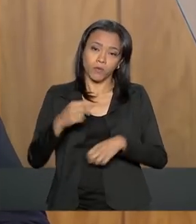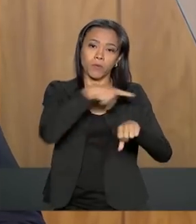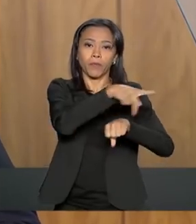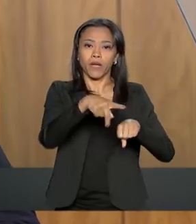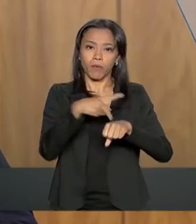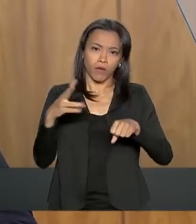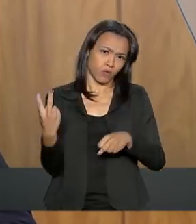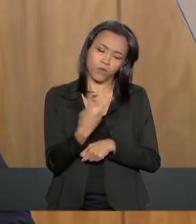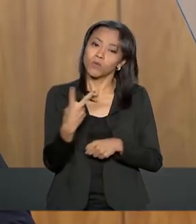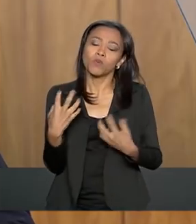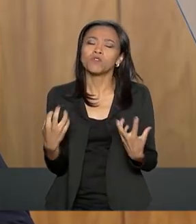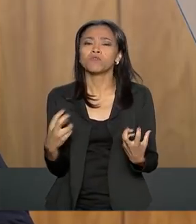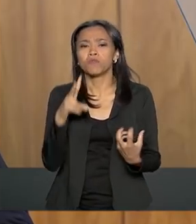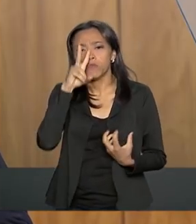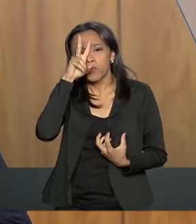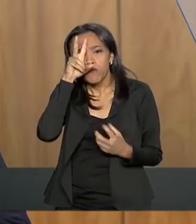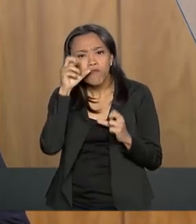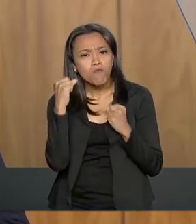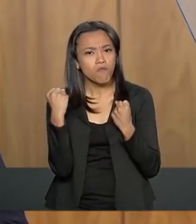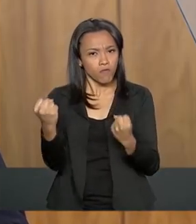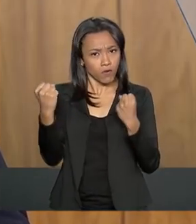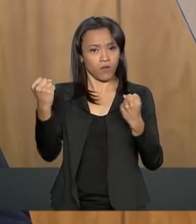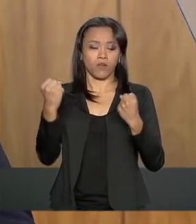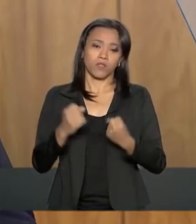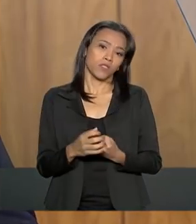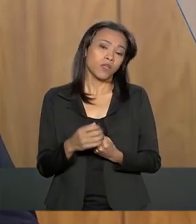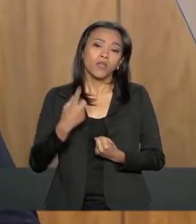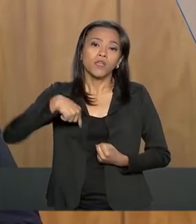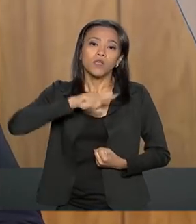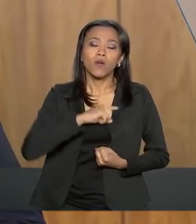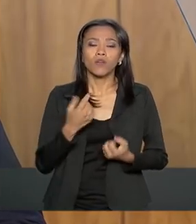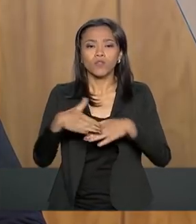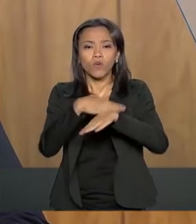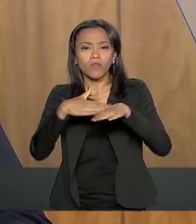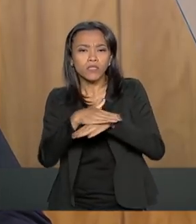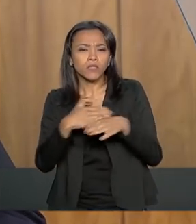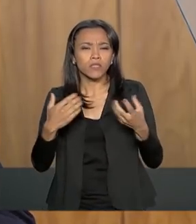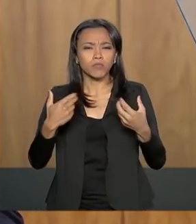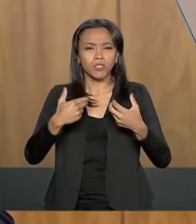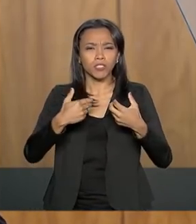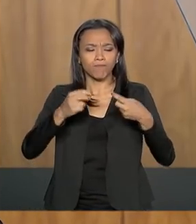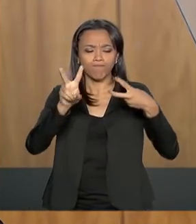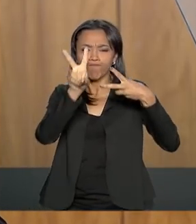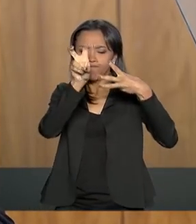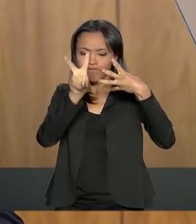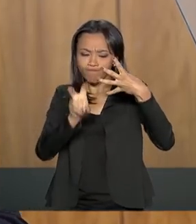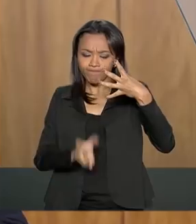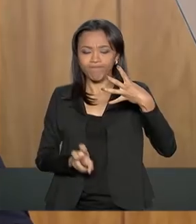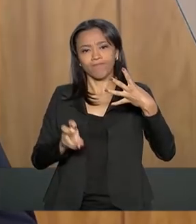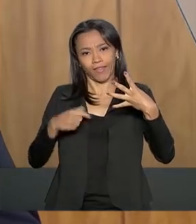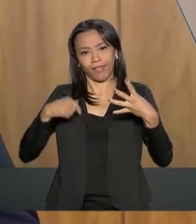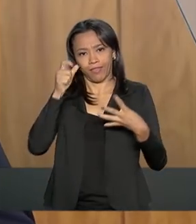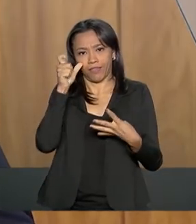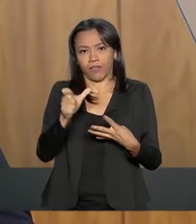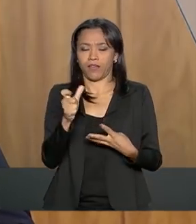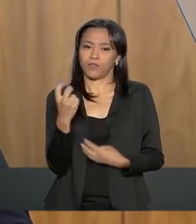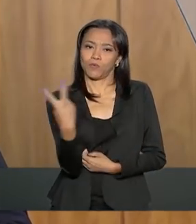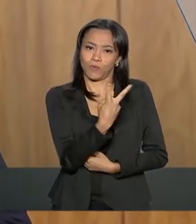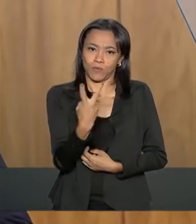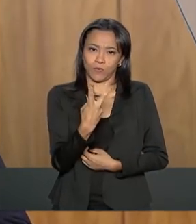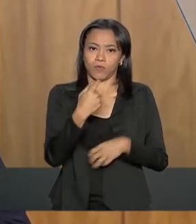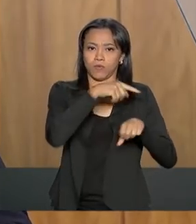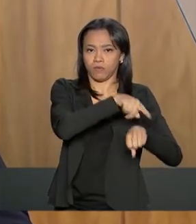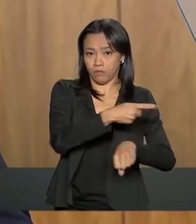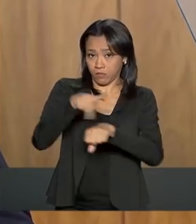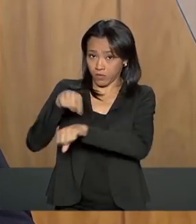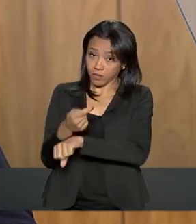pungente, e estamos tratando de questões de interesse dos nossos países, que juntos